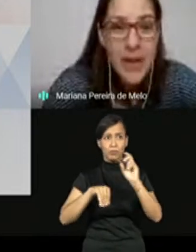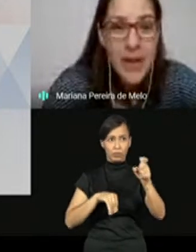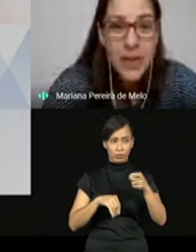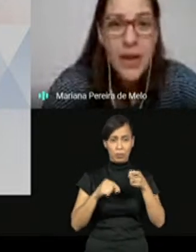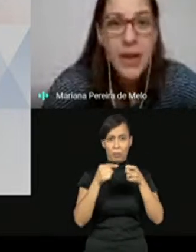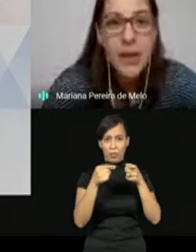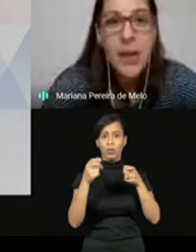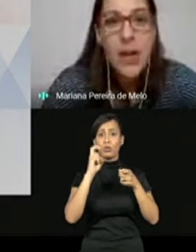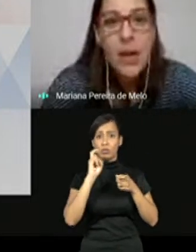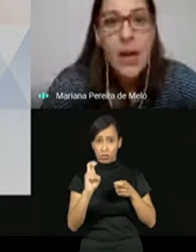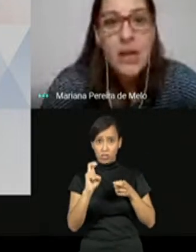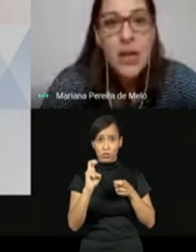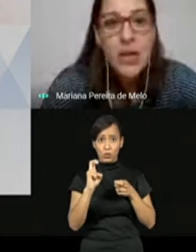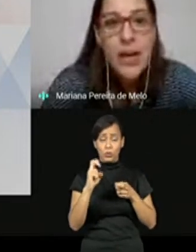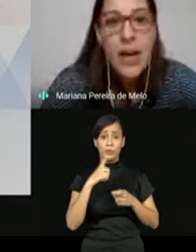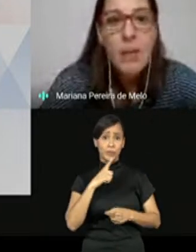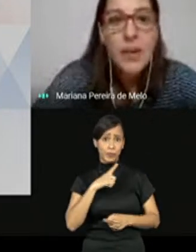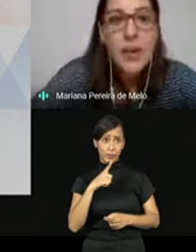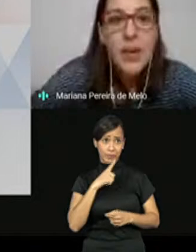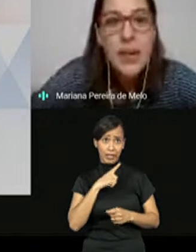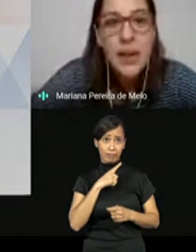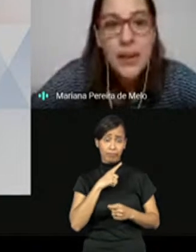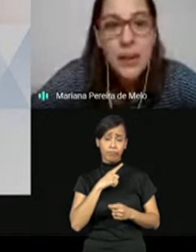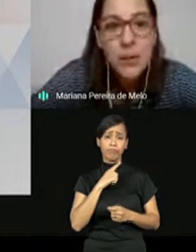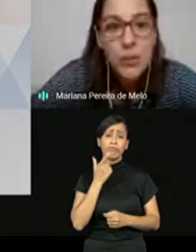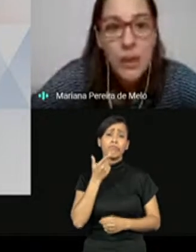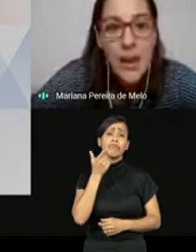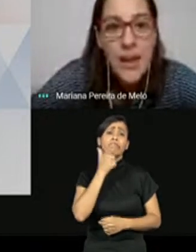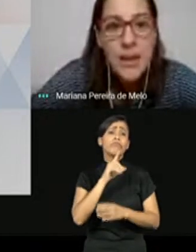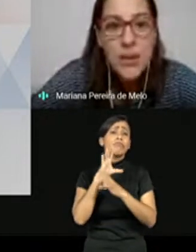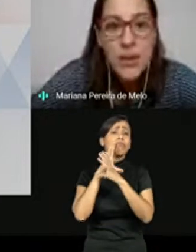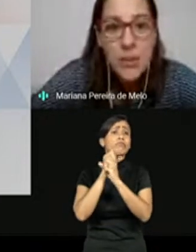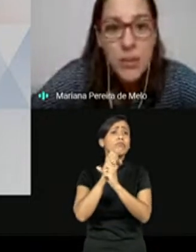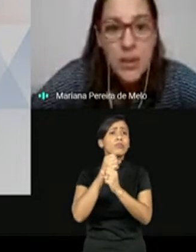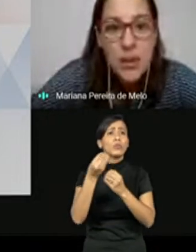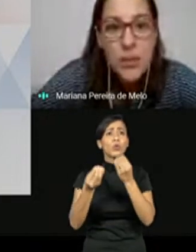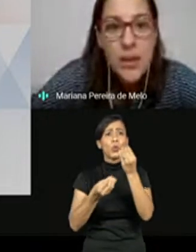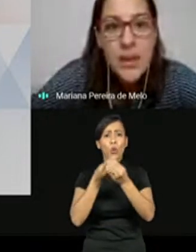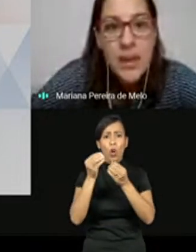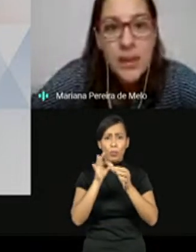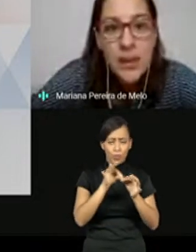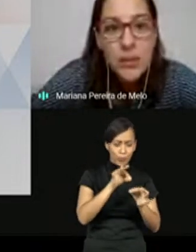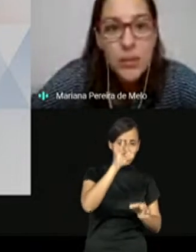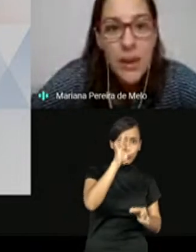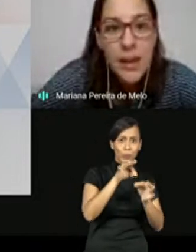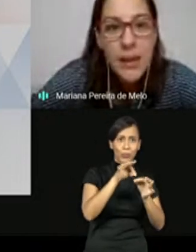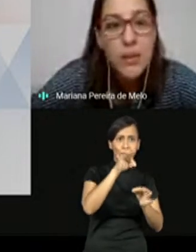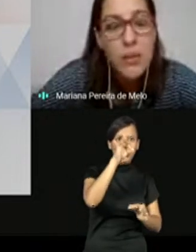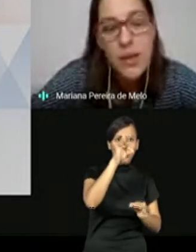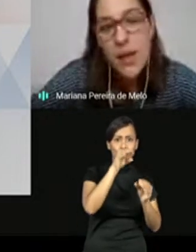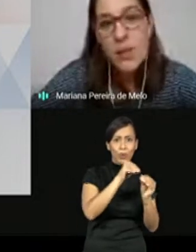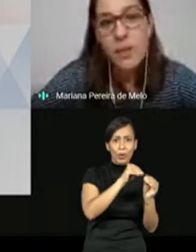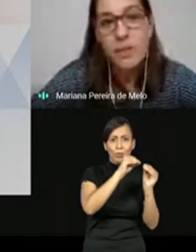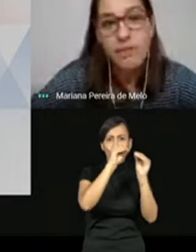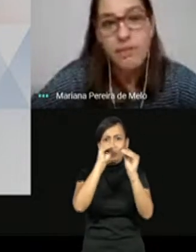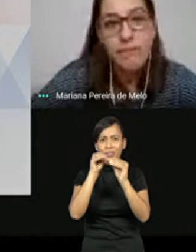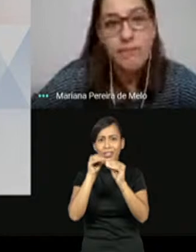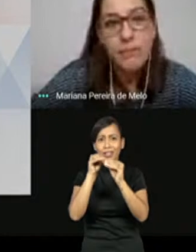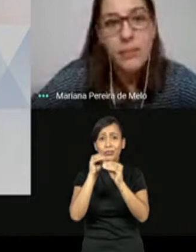que é a média dela, a gente acaba transladando essa distribuição e centrando ela no